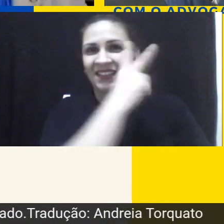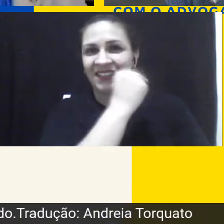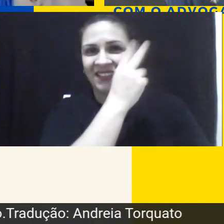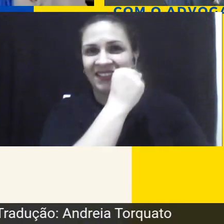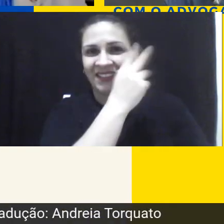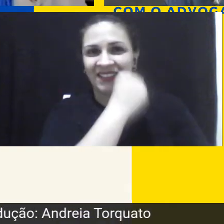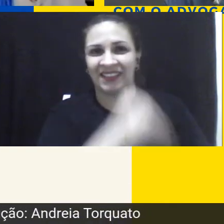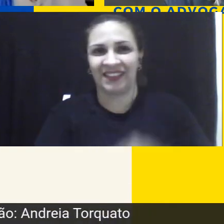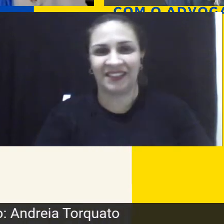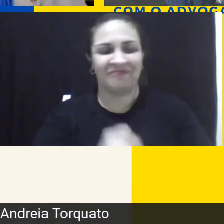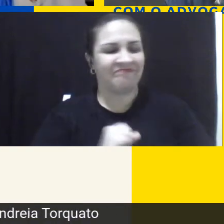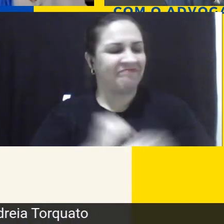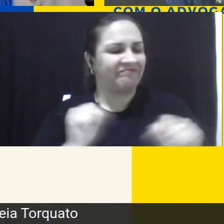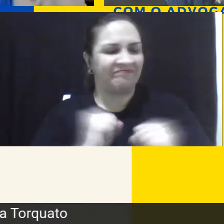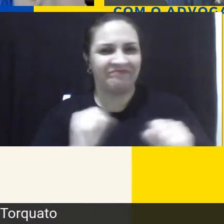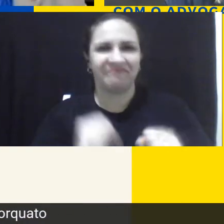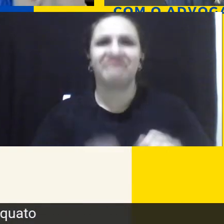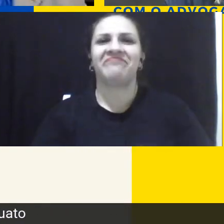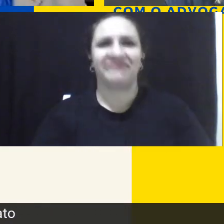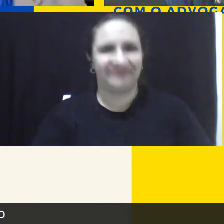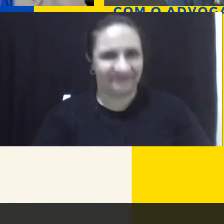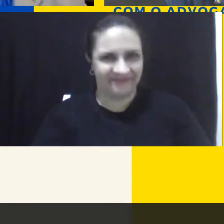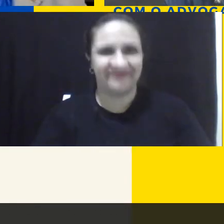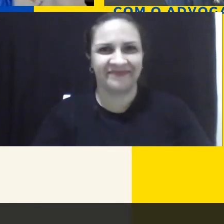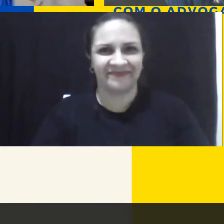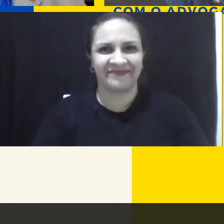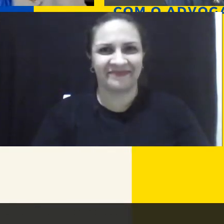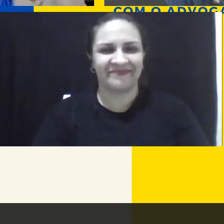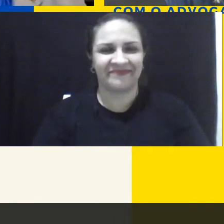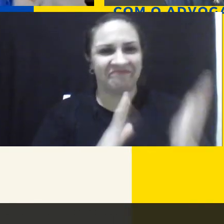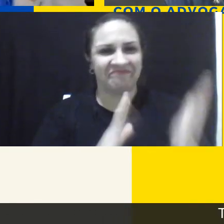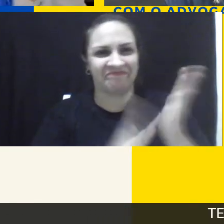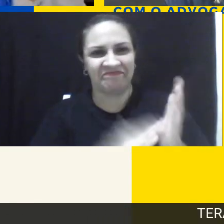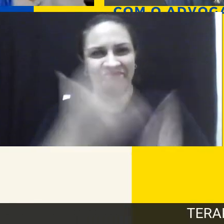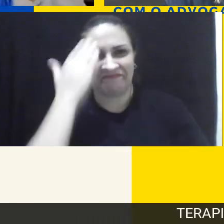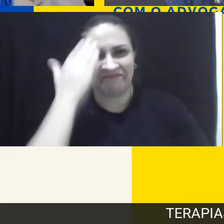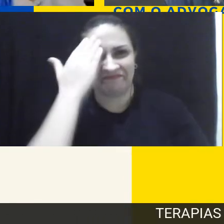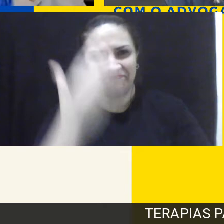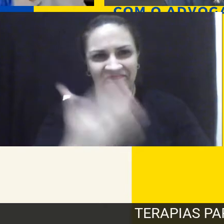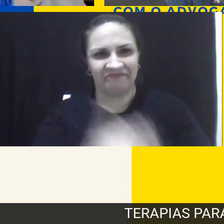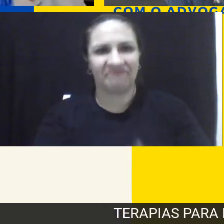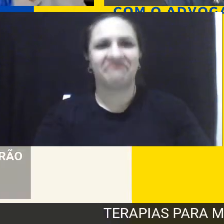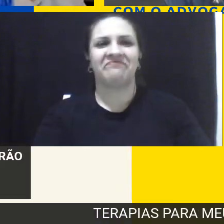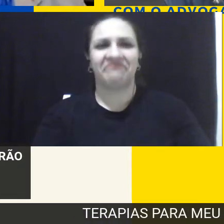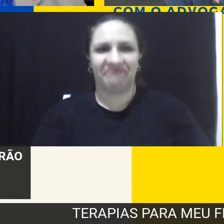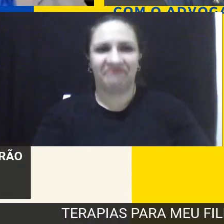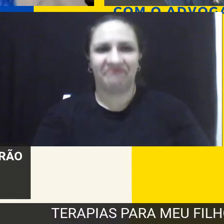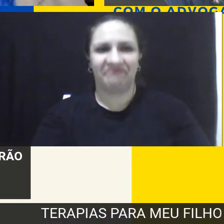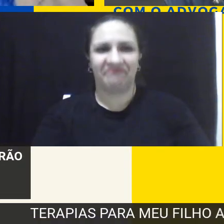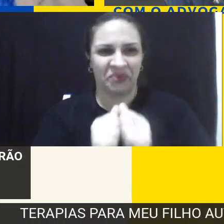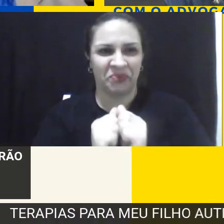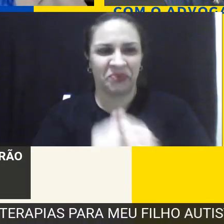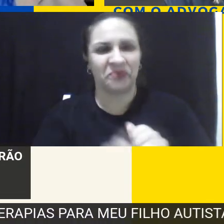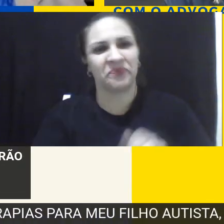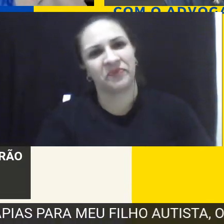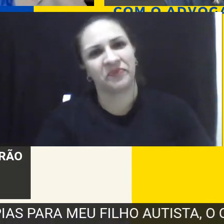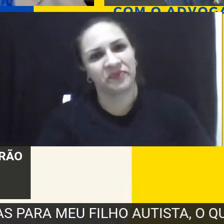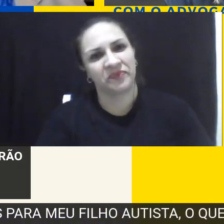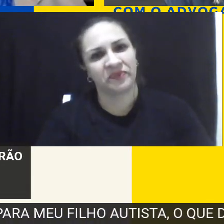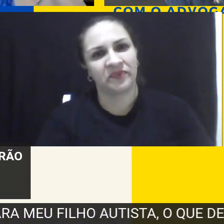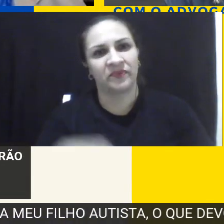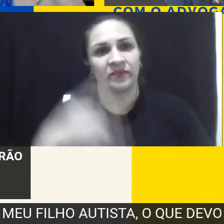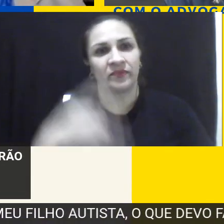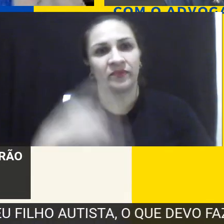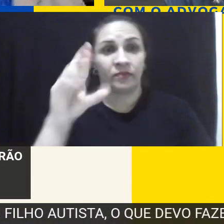Taguatinga, uma querida. Ah, tá bom. Muito bem. Obrigado, Tati Machado, por nos acompanhar. Roberto